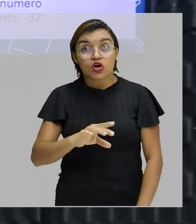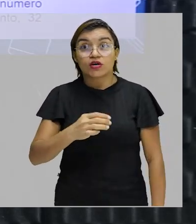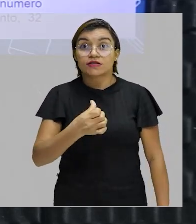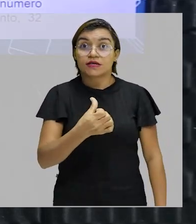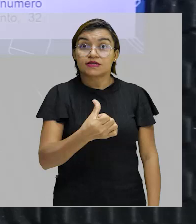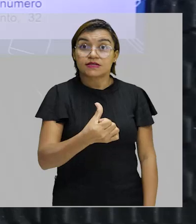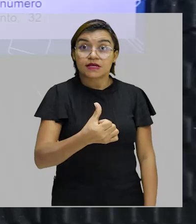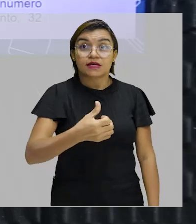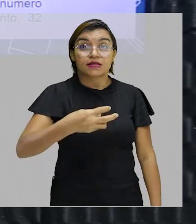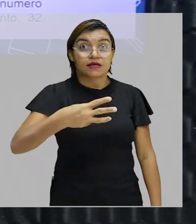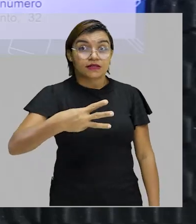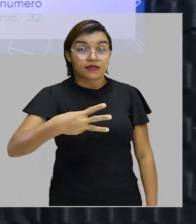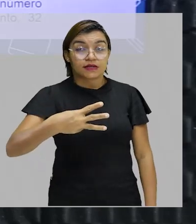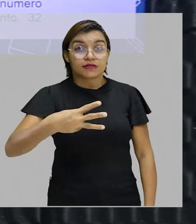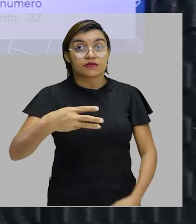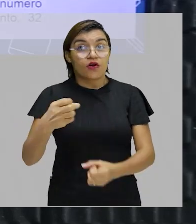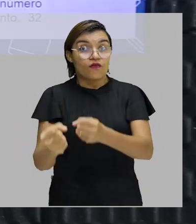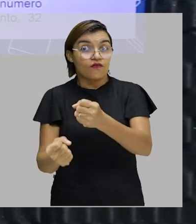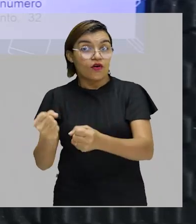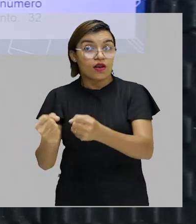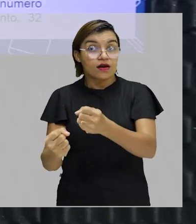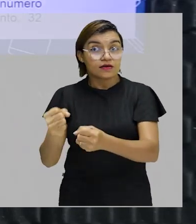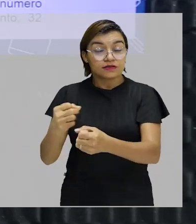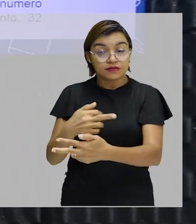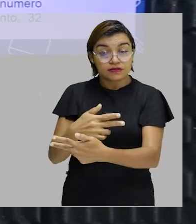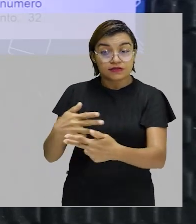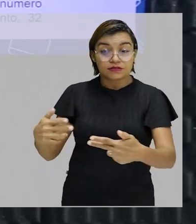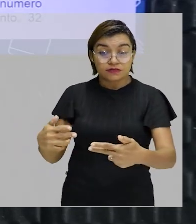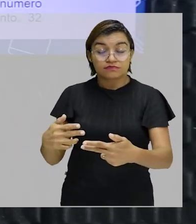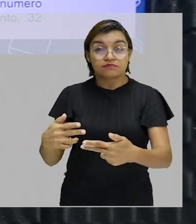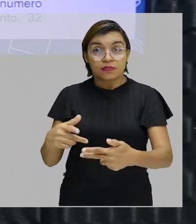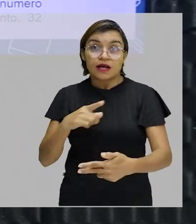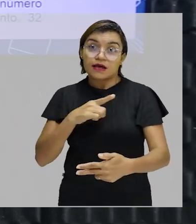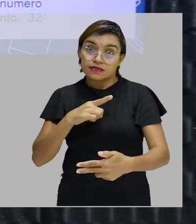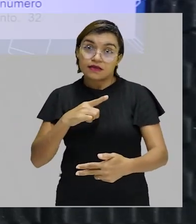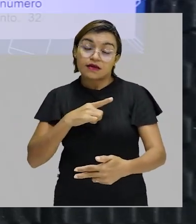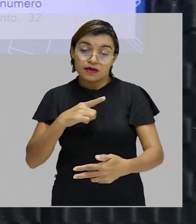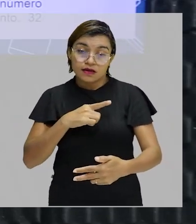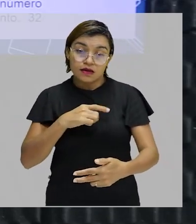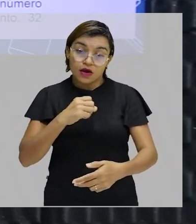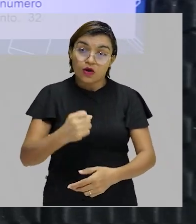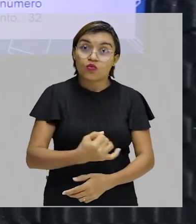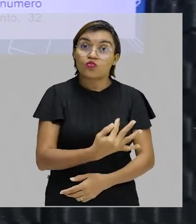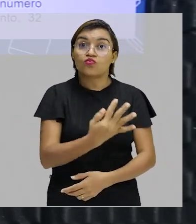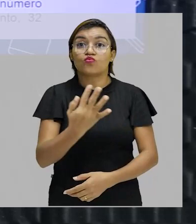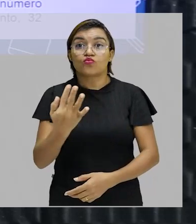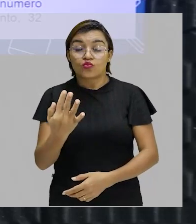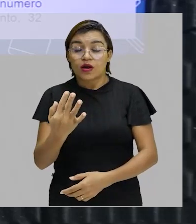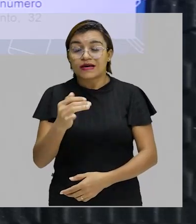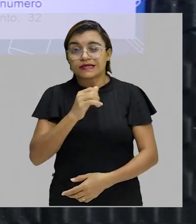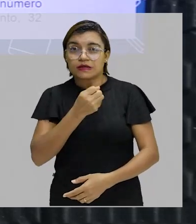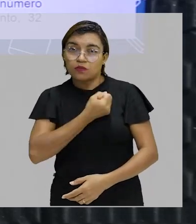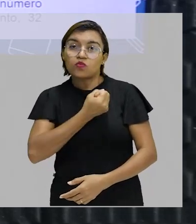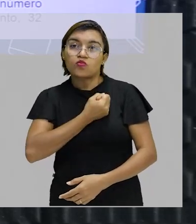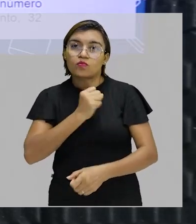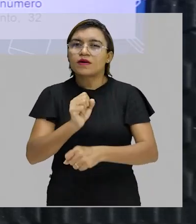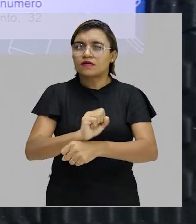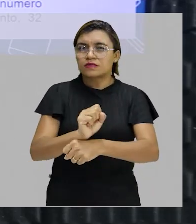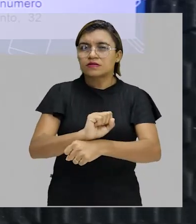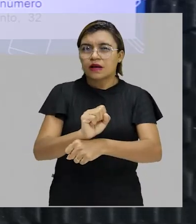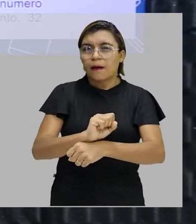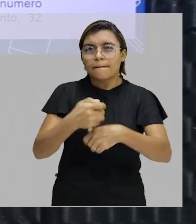volantes para montar o número de carros que a gente precisa, certo? Então, o que a